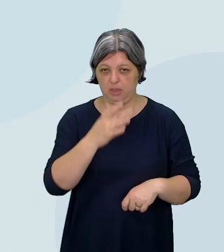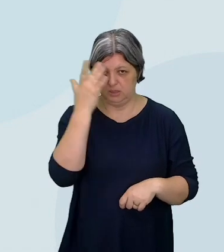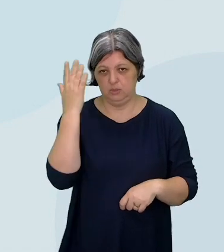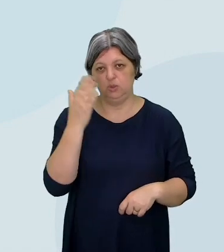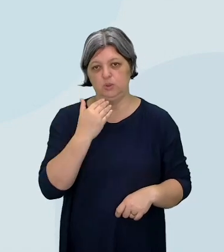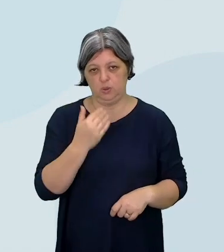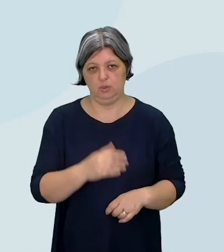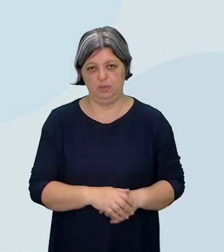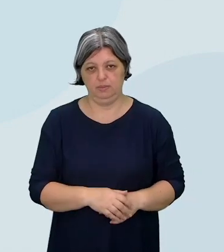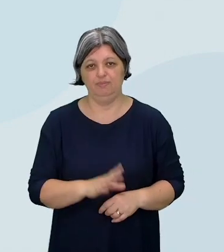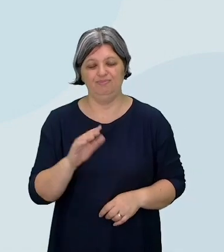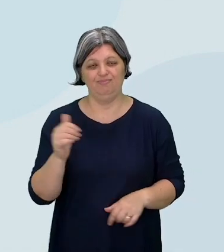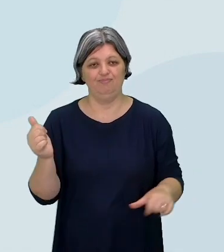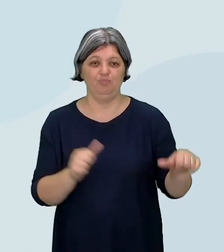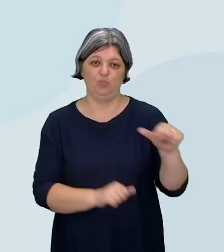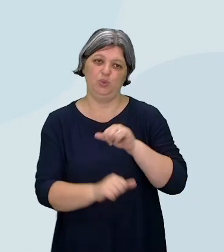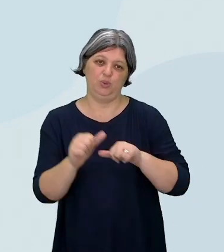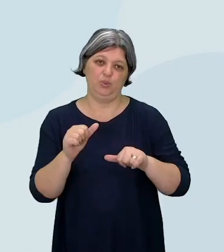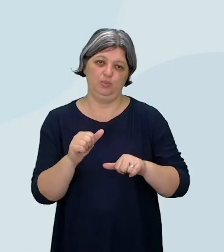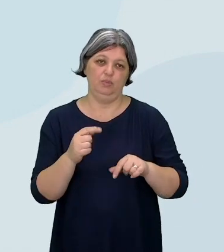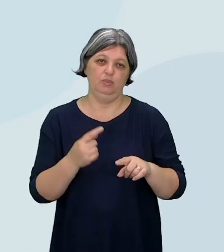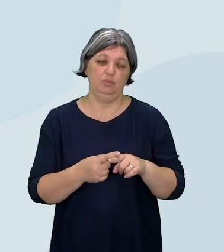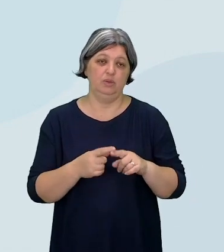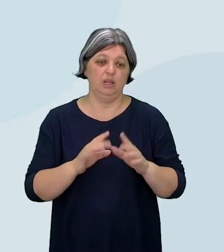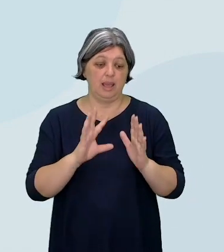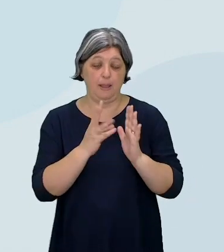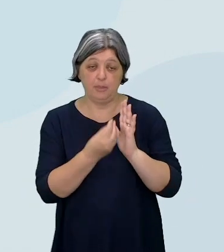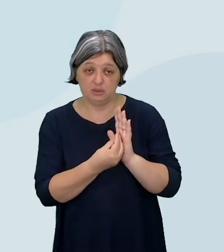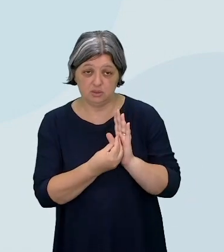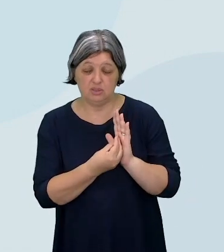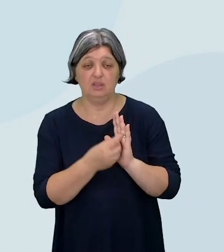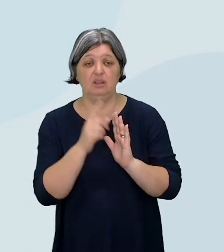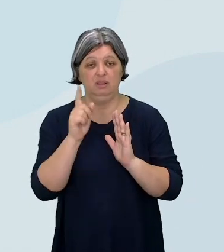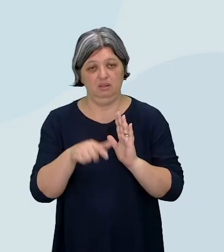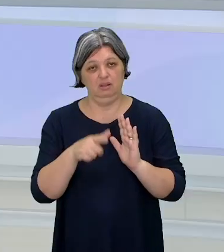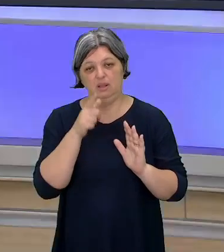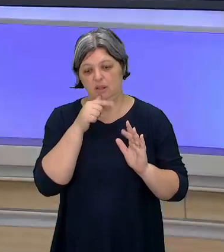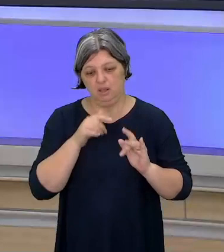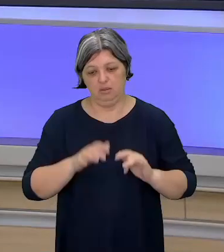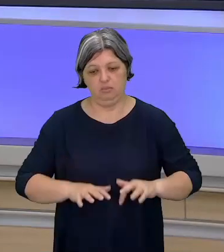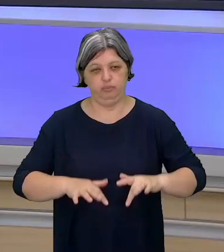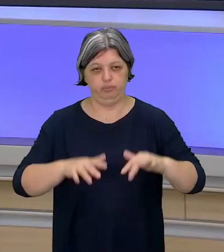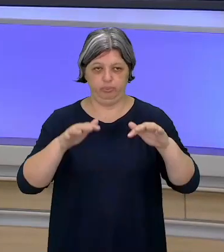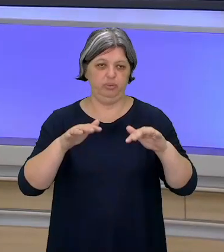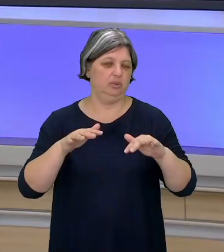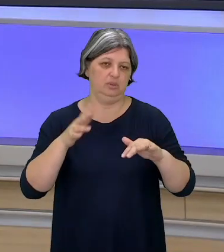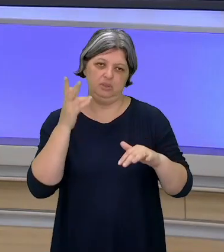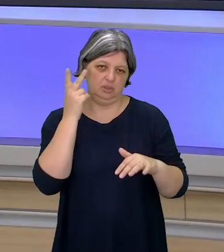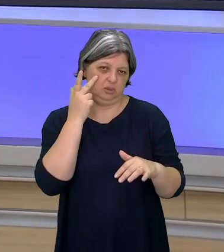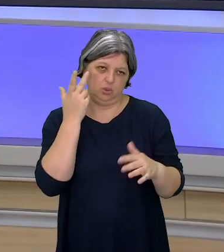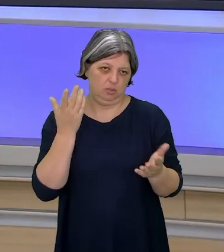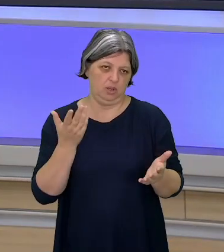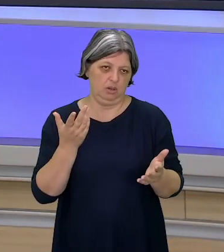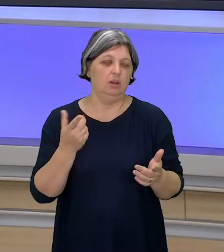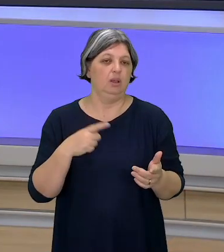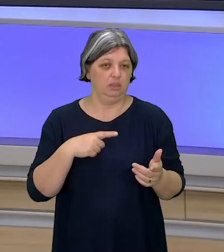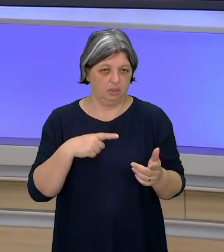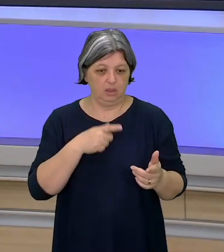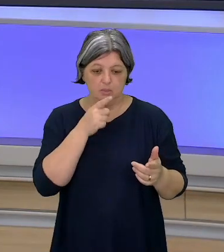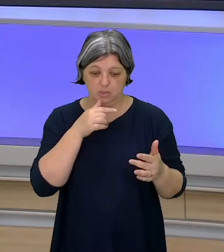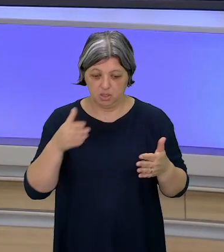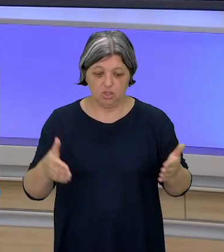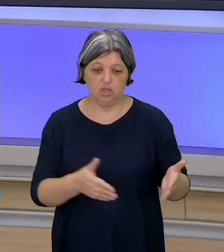Mas isso já mudou muito. Por quê? Porque a Amazônia, ela alaga naturalmente. A gente tem períodos de cheia de rios na